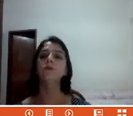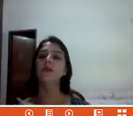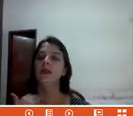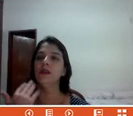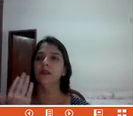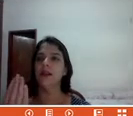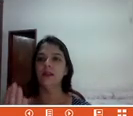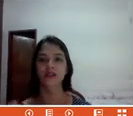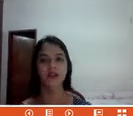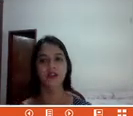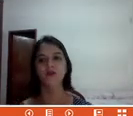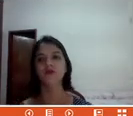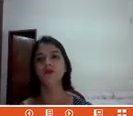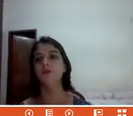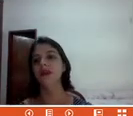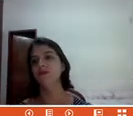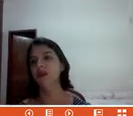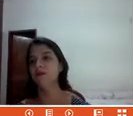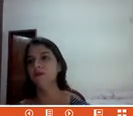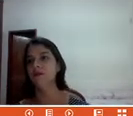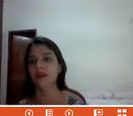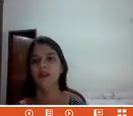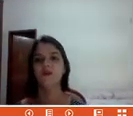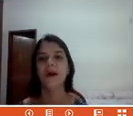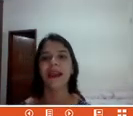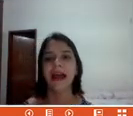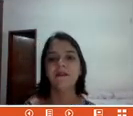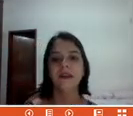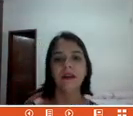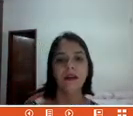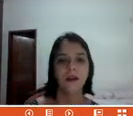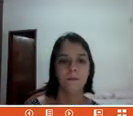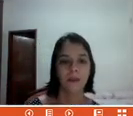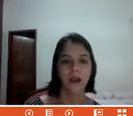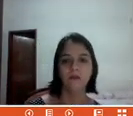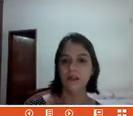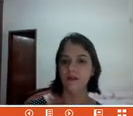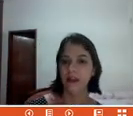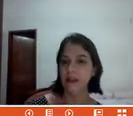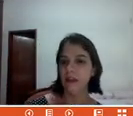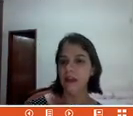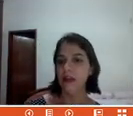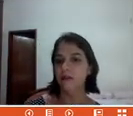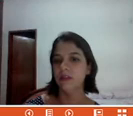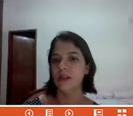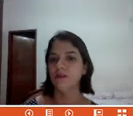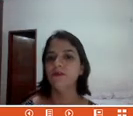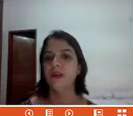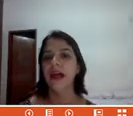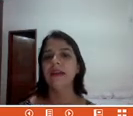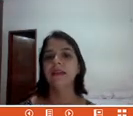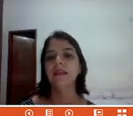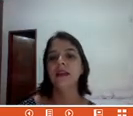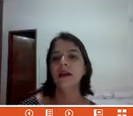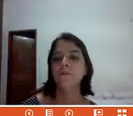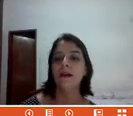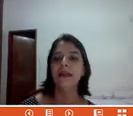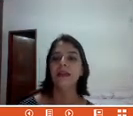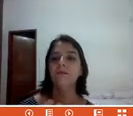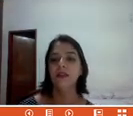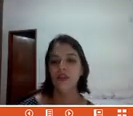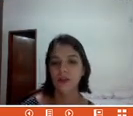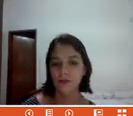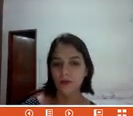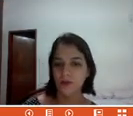partir do momento que ela está transmitindo algum som, mesmo que não sejam palavras que você vai entender, que não sejam frases, mas